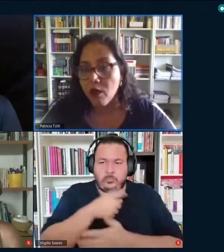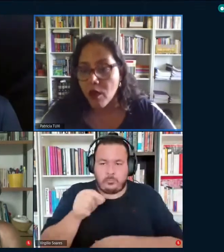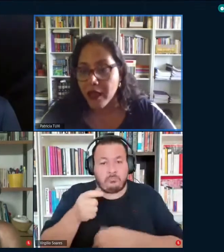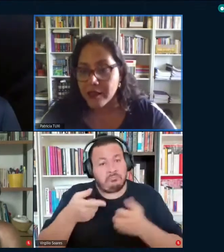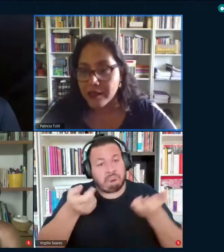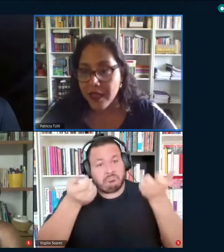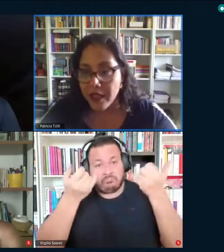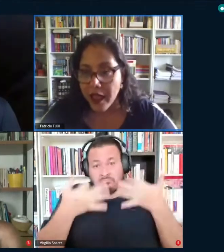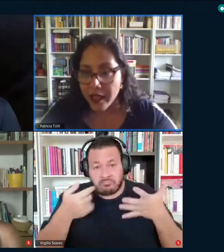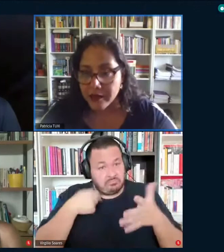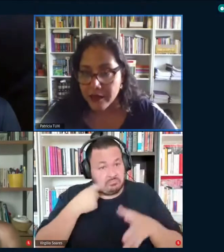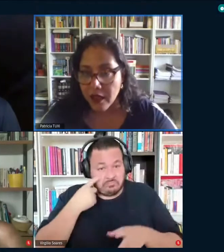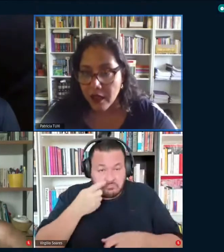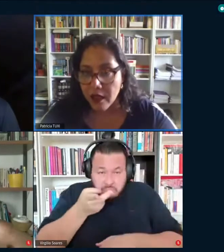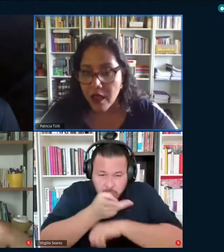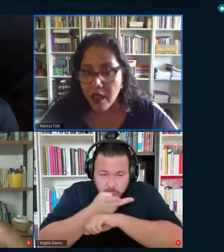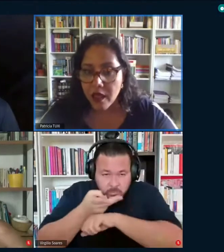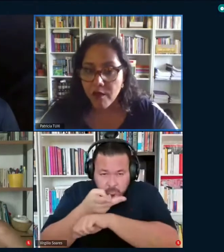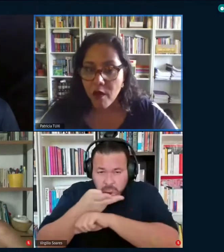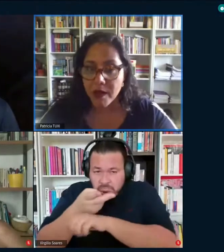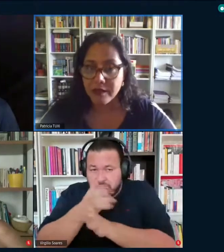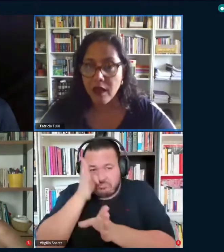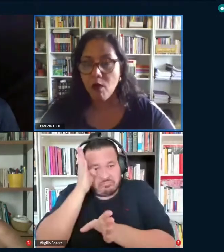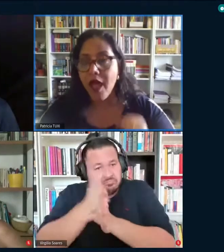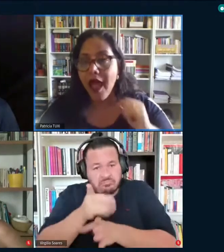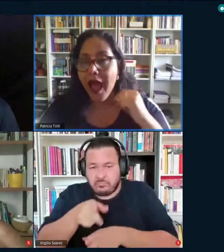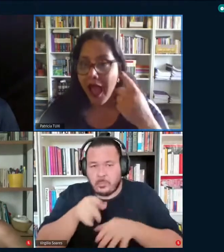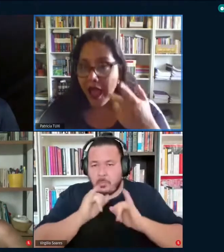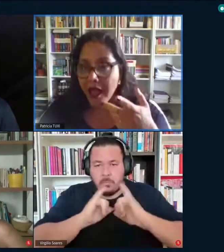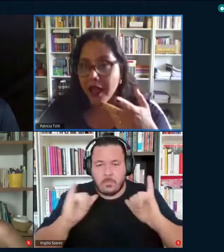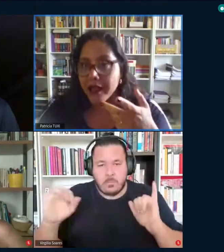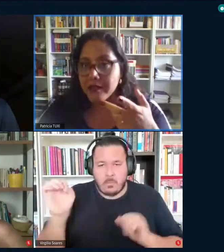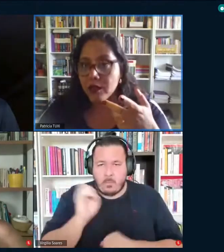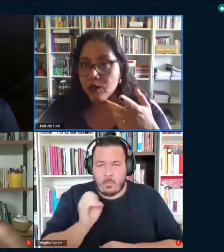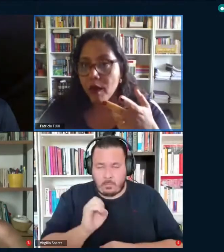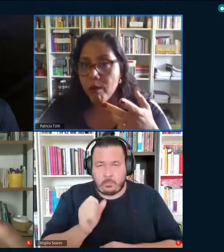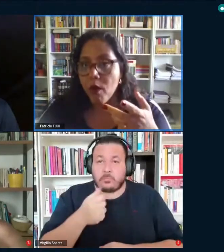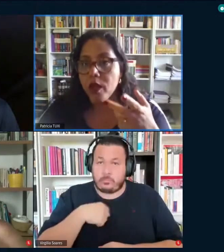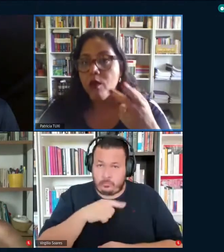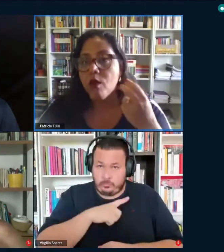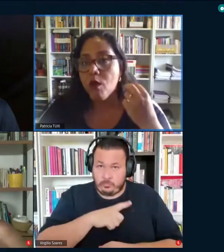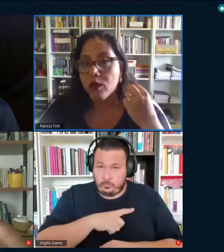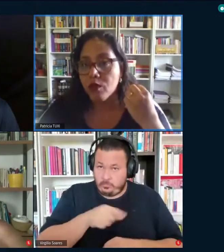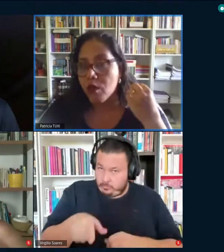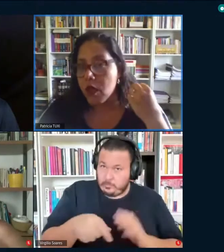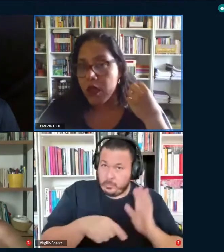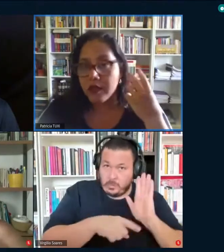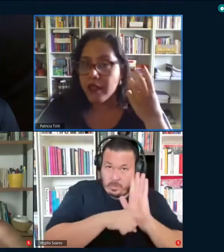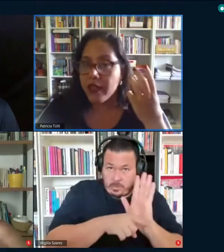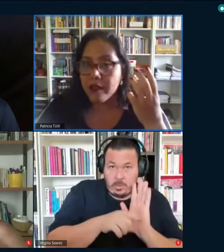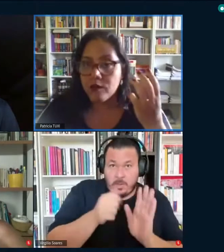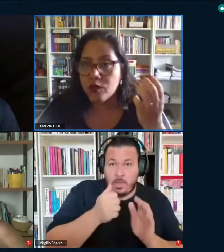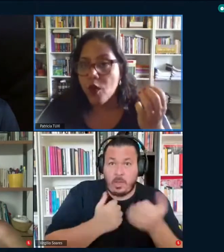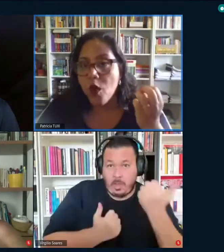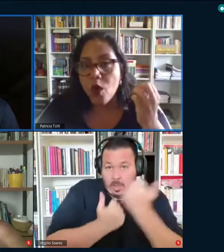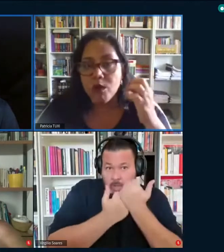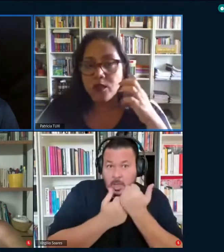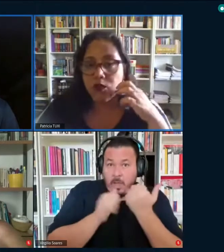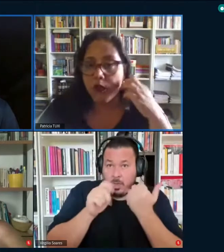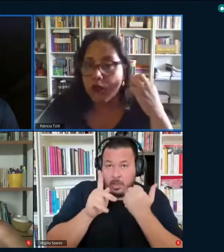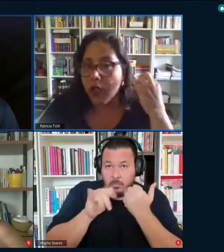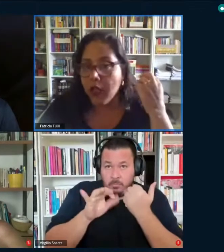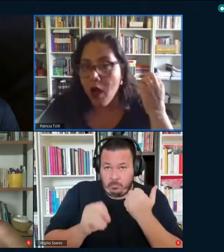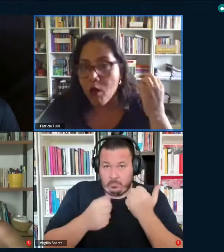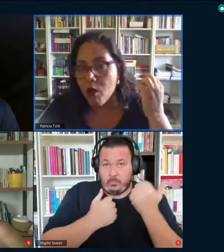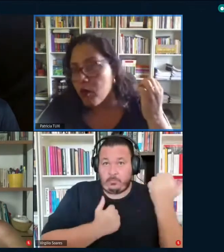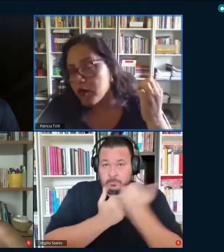Eu também não localizei essa informação. Há a questão do apoio, quando tem os